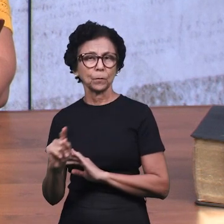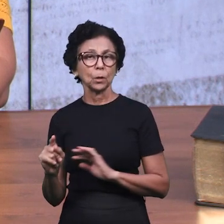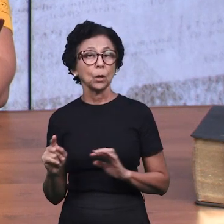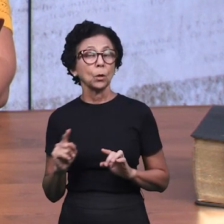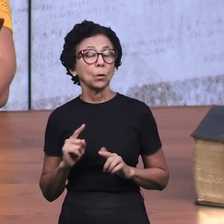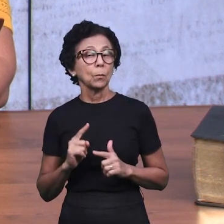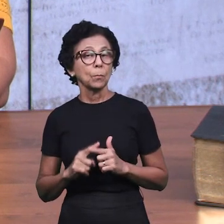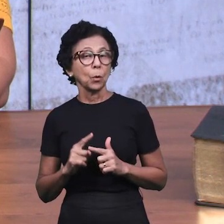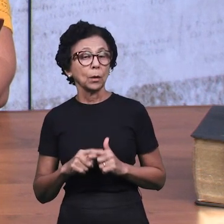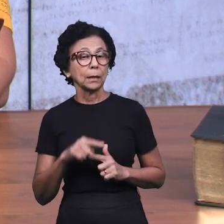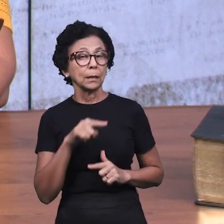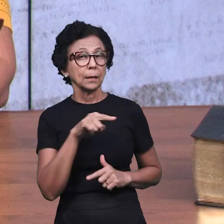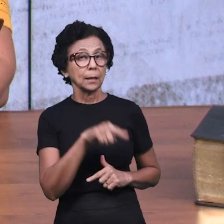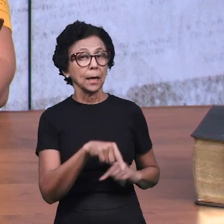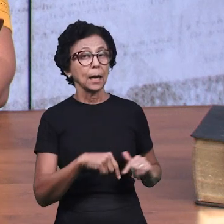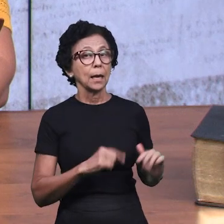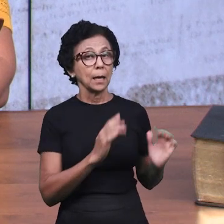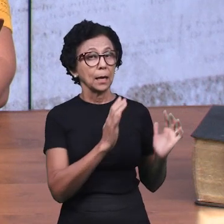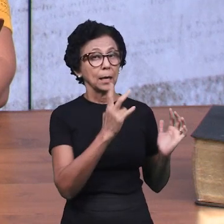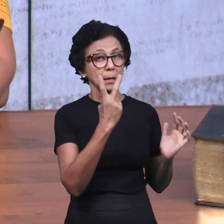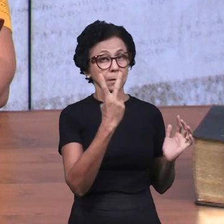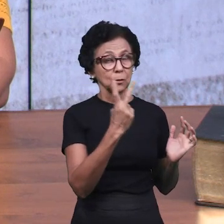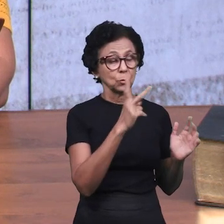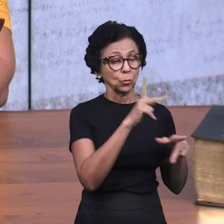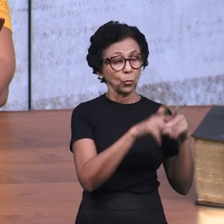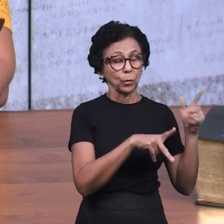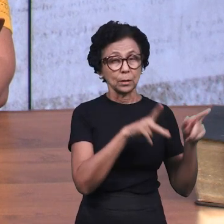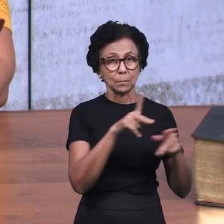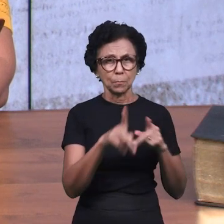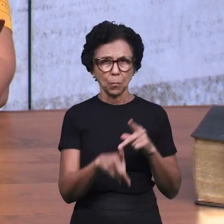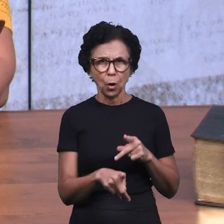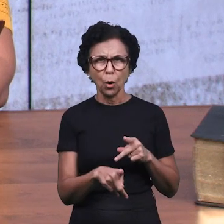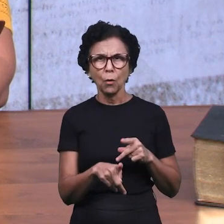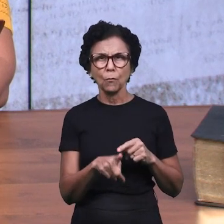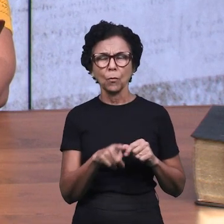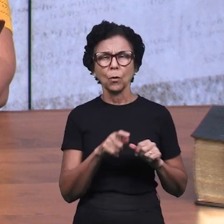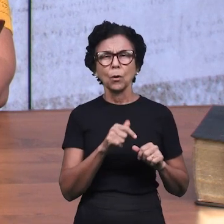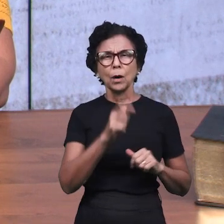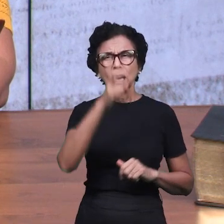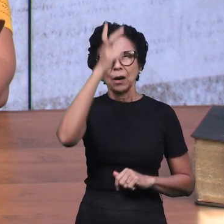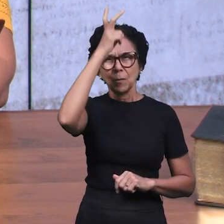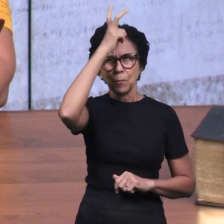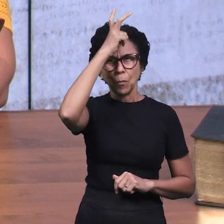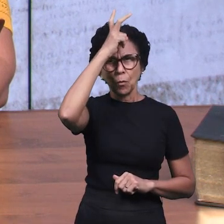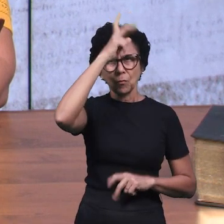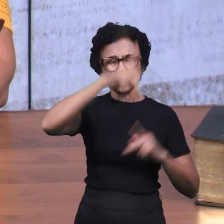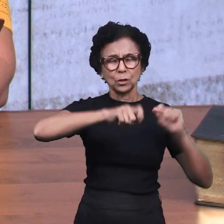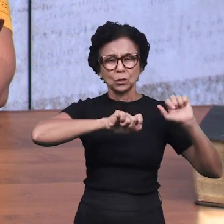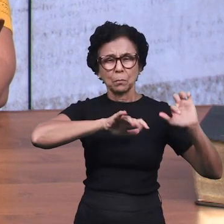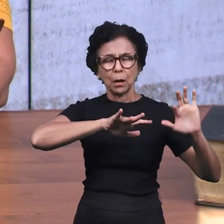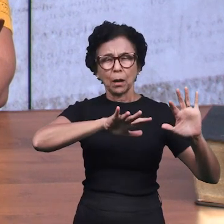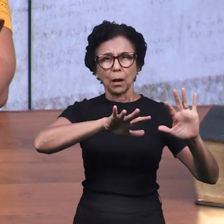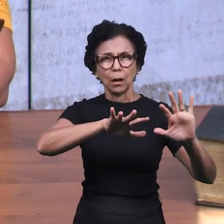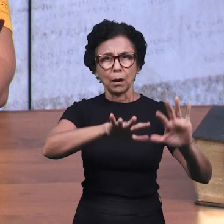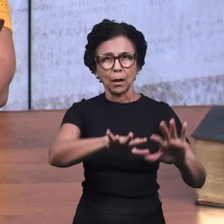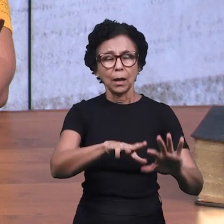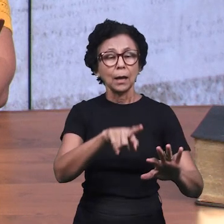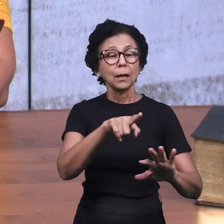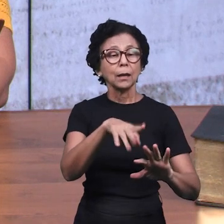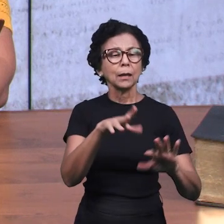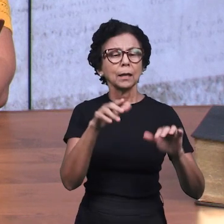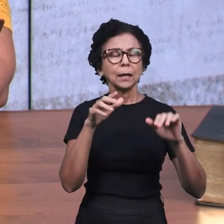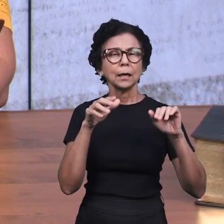com pão e água a receber-vos no caminho, quando saíeis do Egito, e